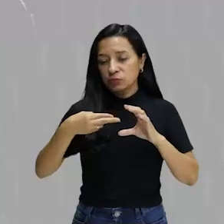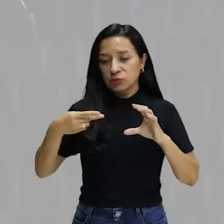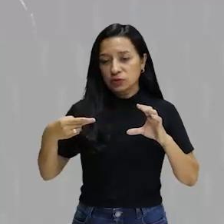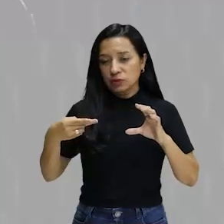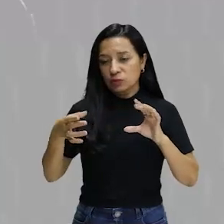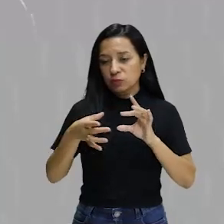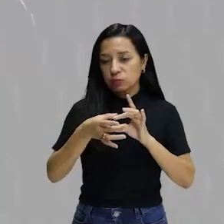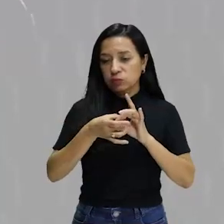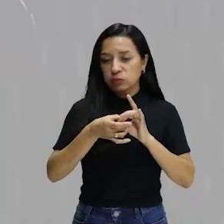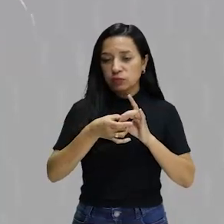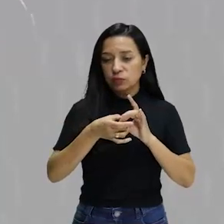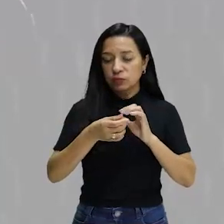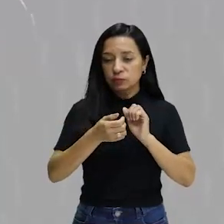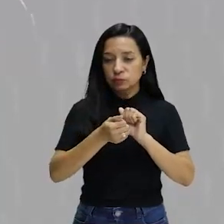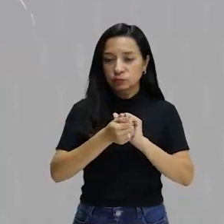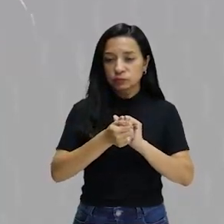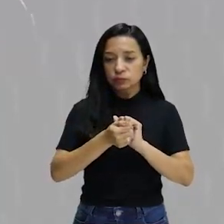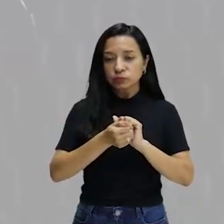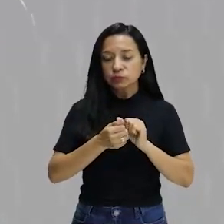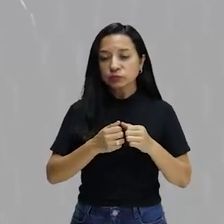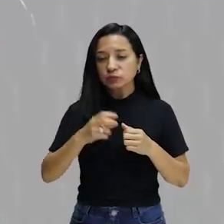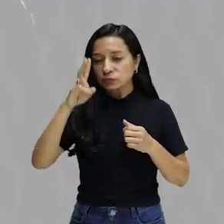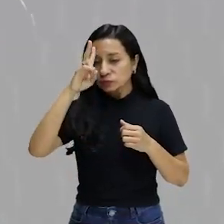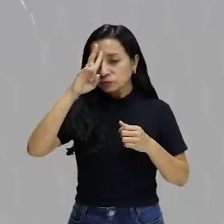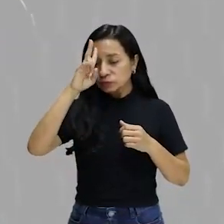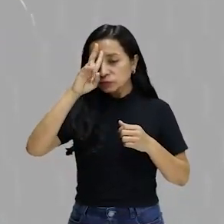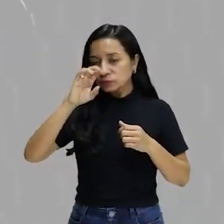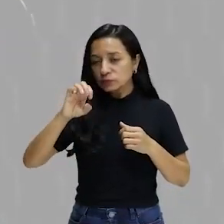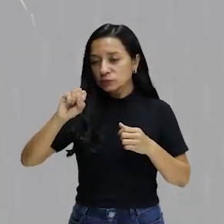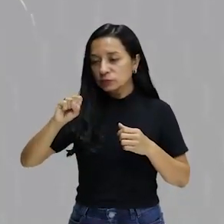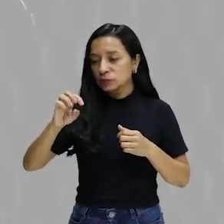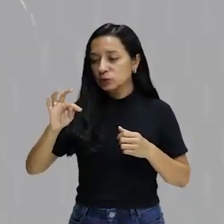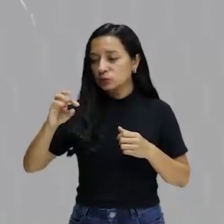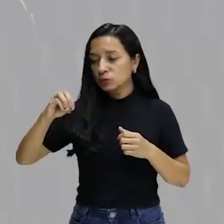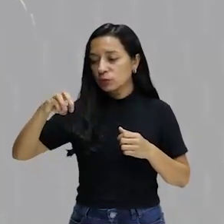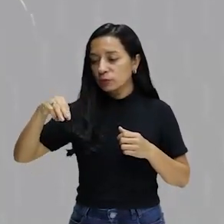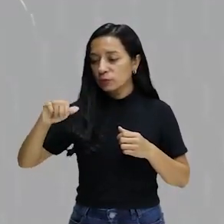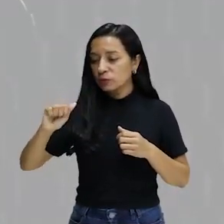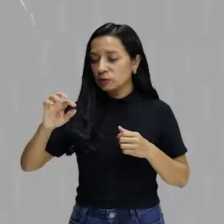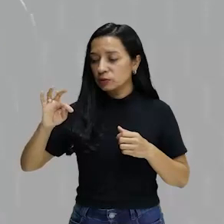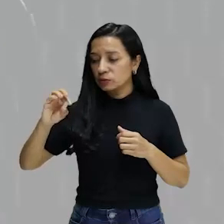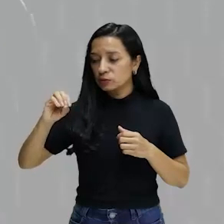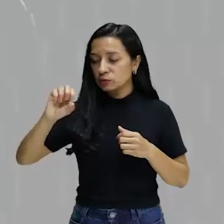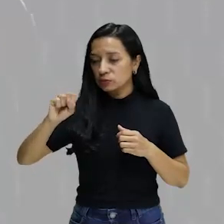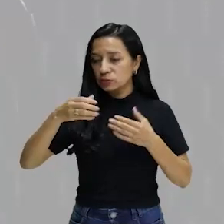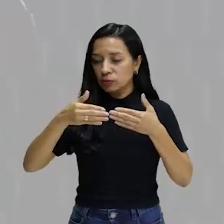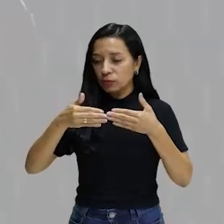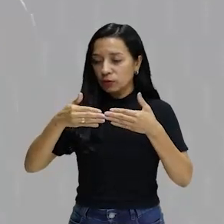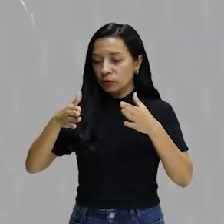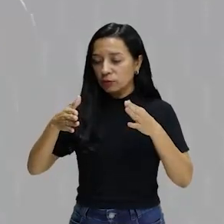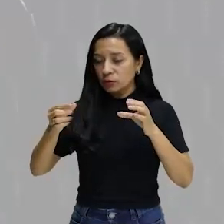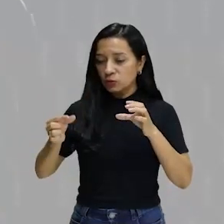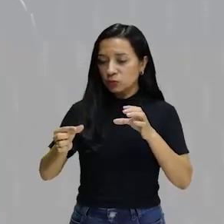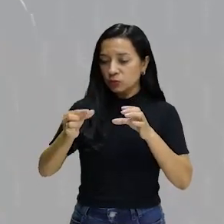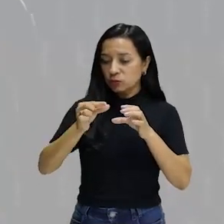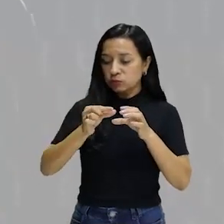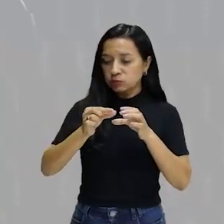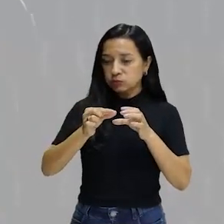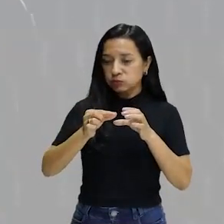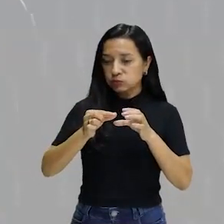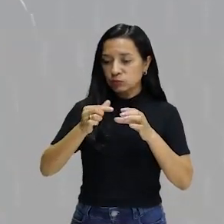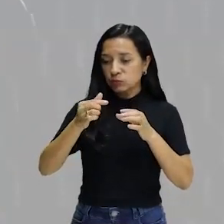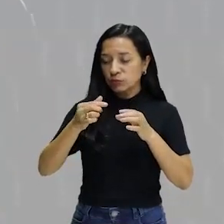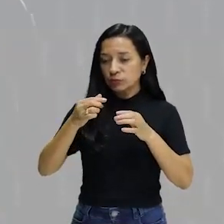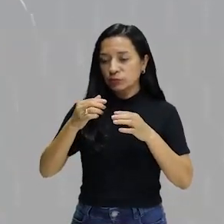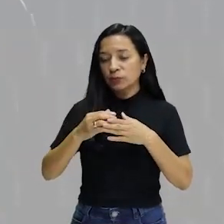companheiras, ok? Lembrando que os estômatos são as aberturas que servem para promover as trocas